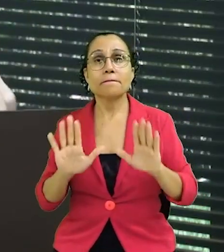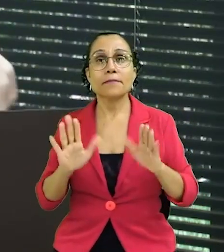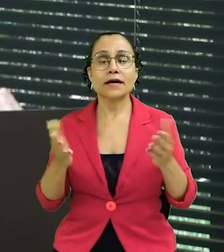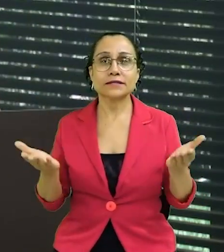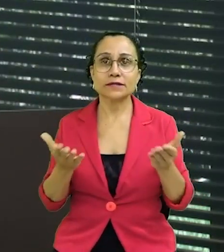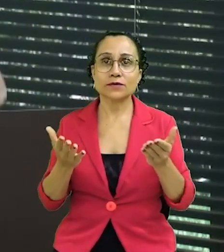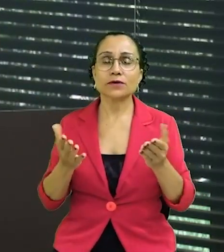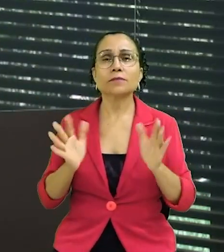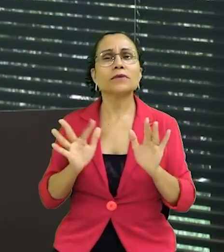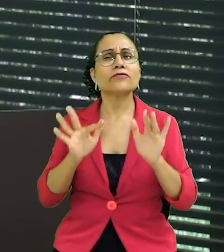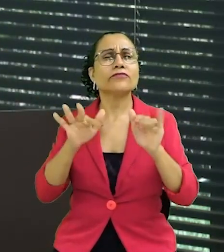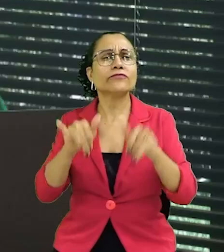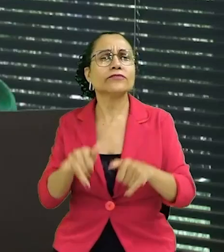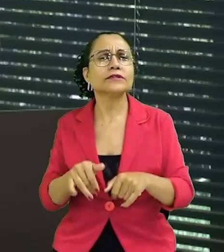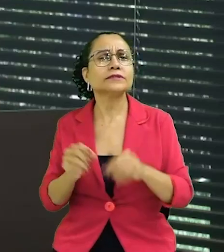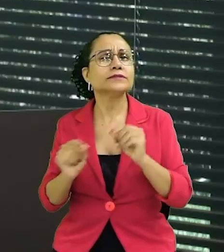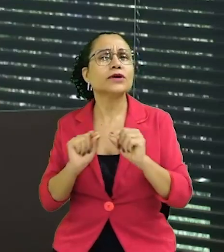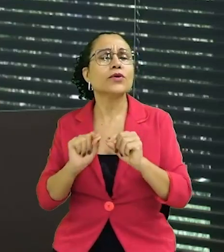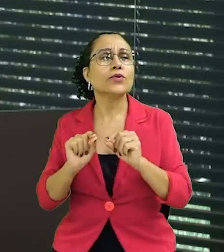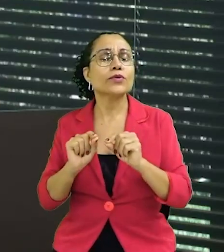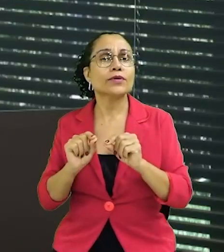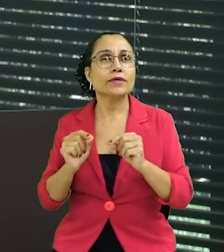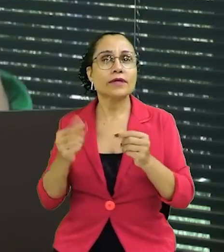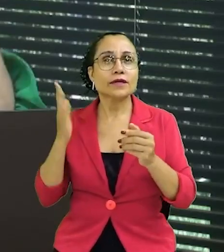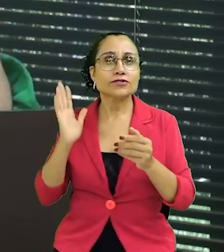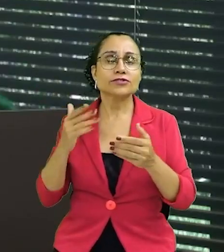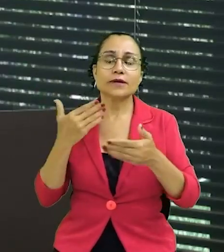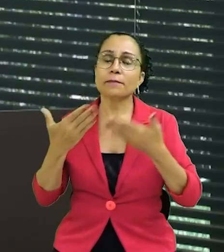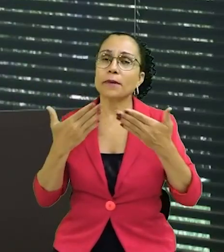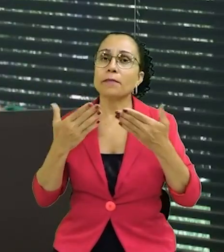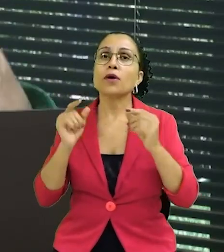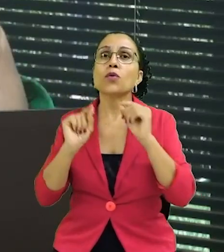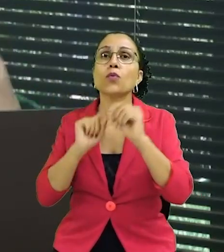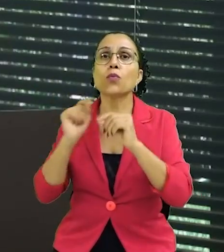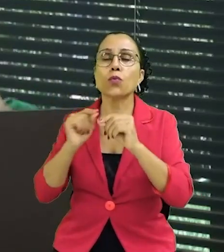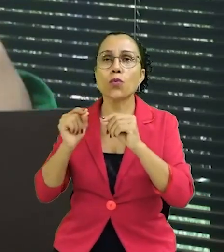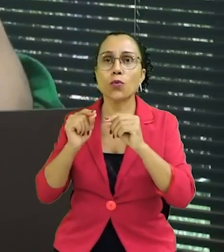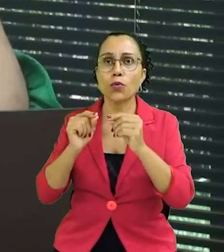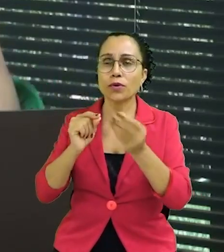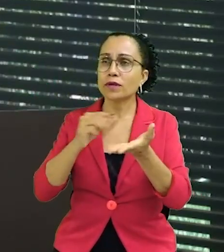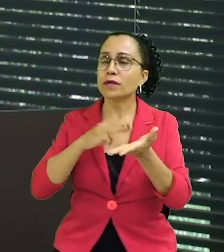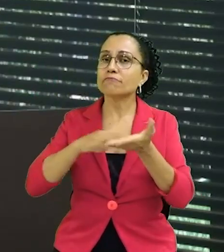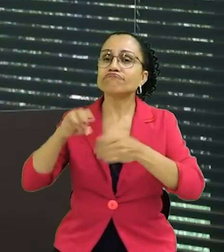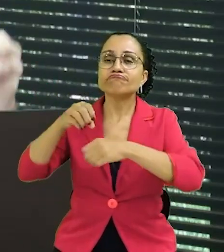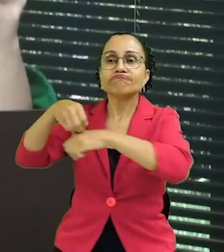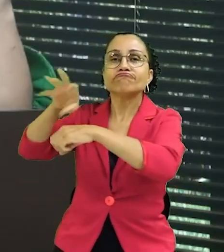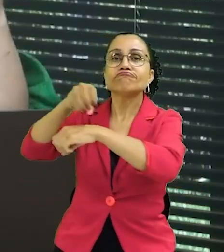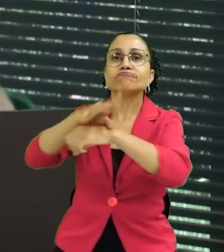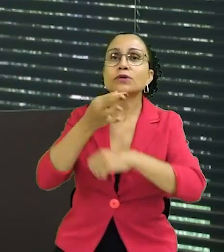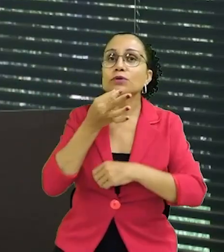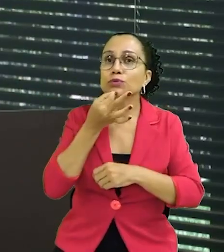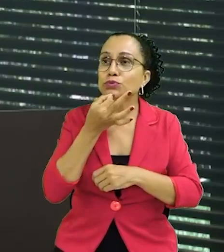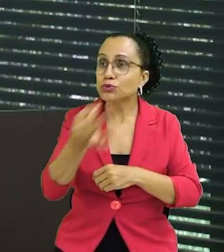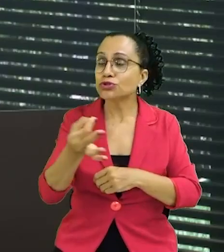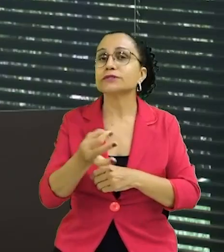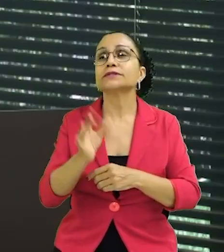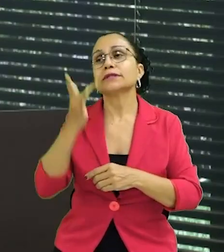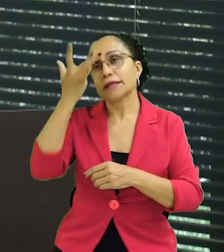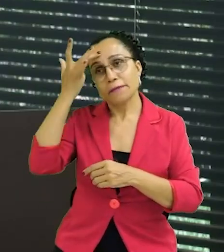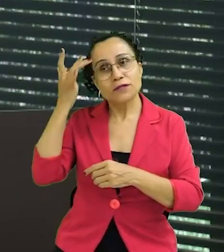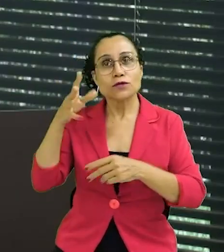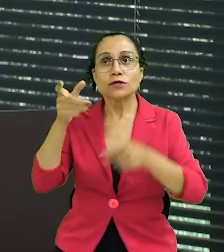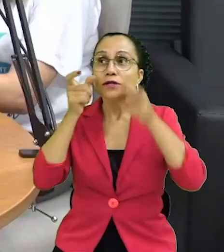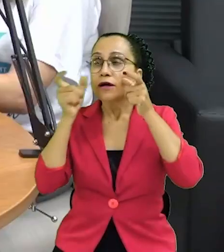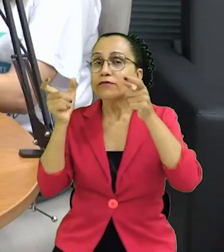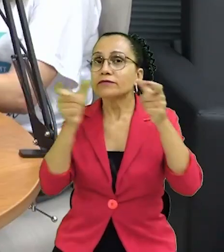para encerrar, diante de tudo que nós falamos, então, o que nós poderíamos deixar de sugestão para quem está nos ouvindo e fala assim,